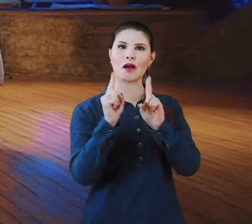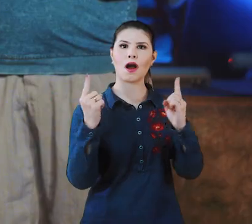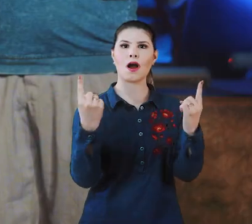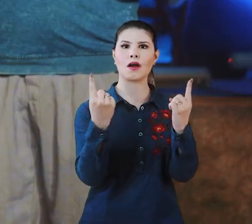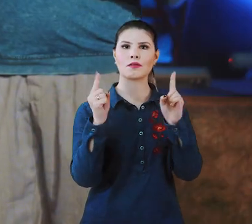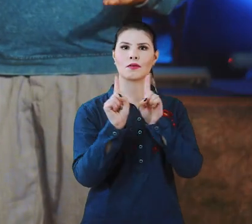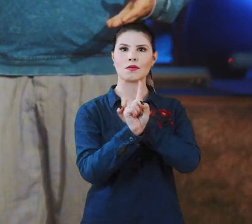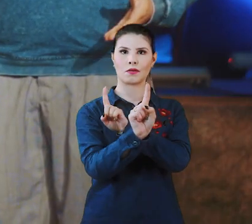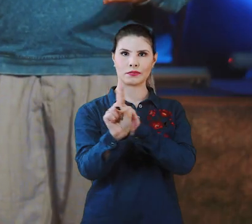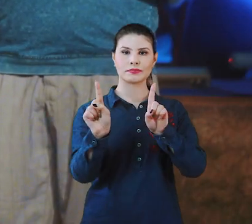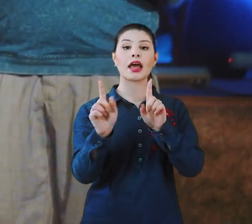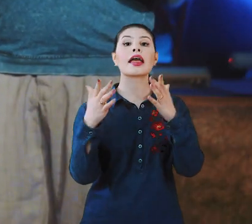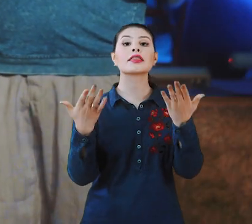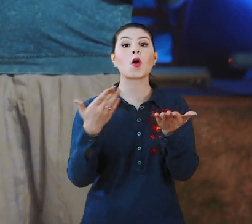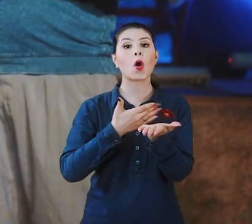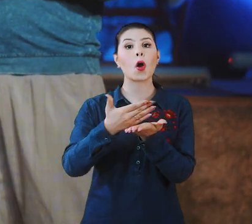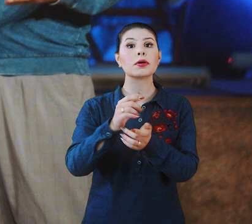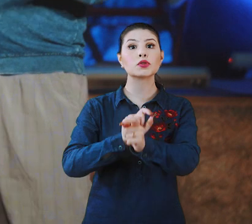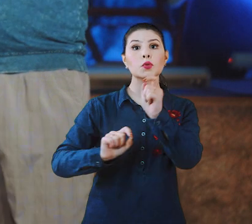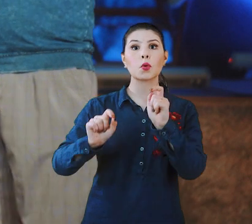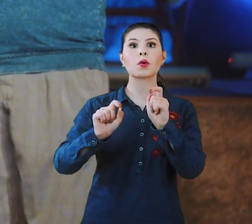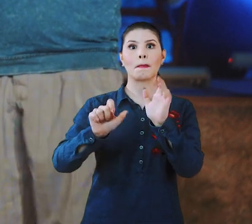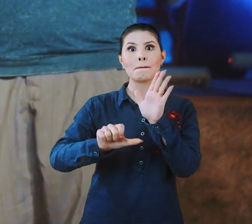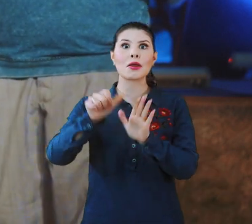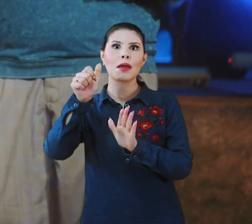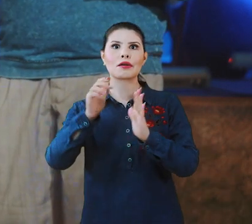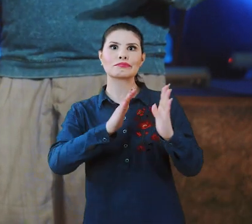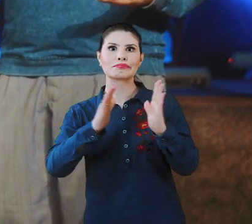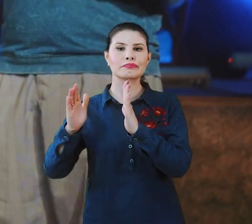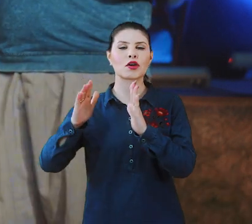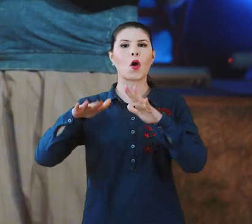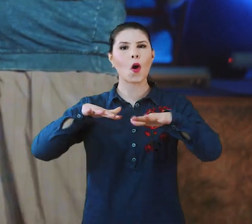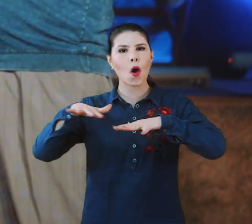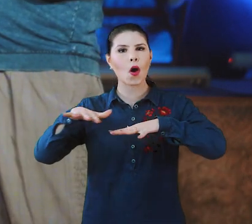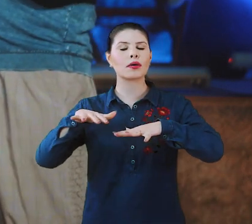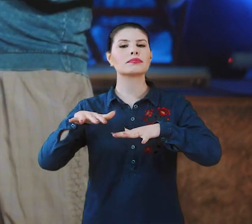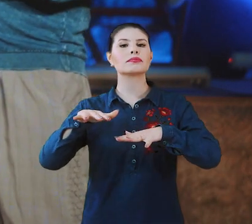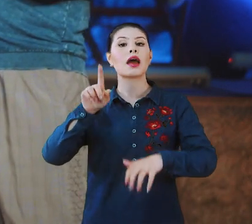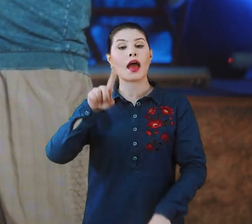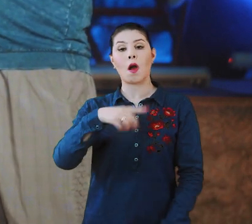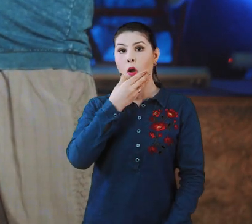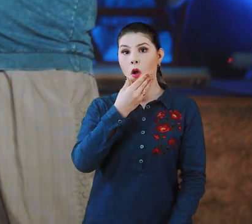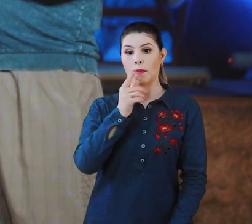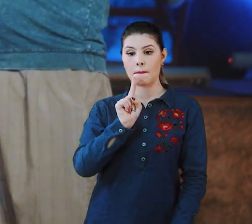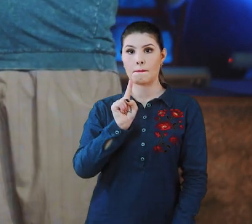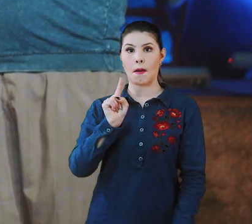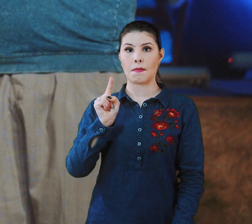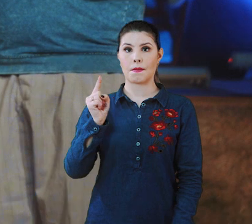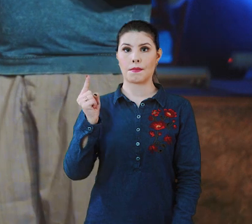delas. Dando início, então, à primeira figura, o deslocar das rodas. Homens começam o passeio no